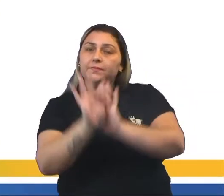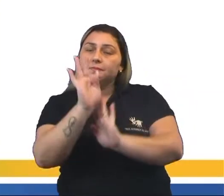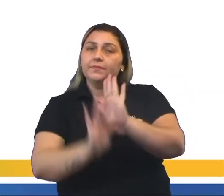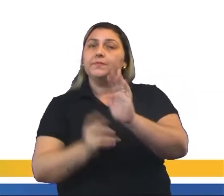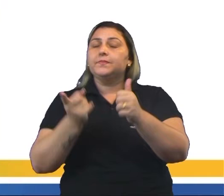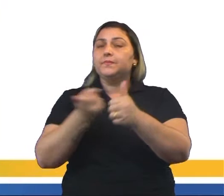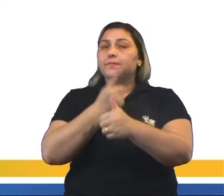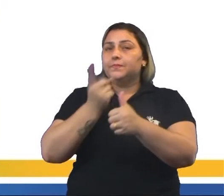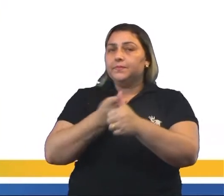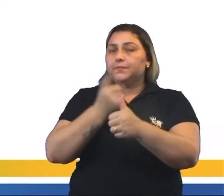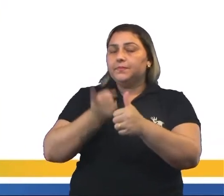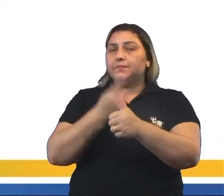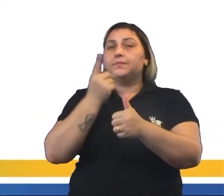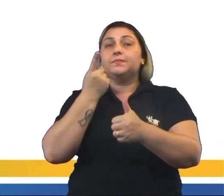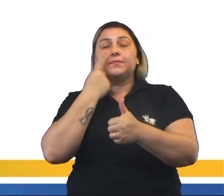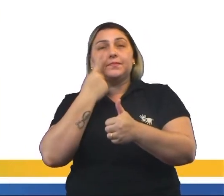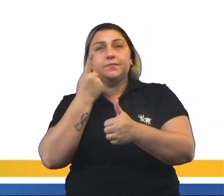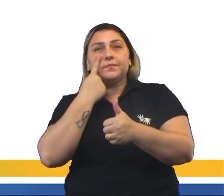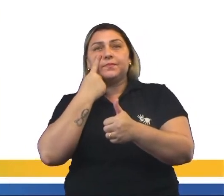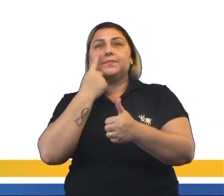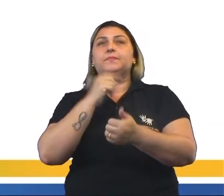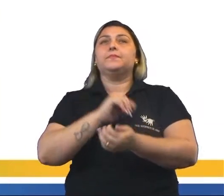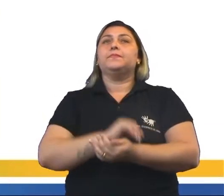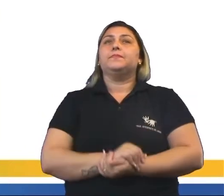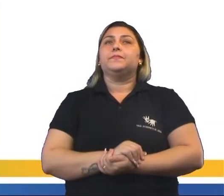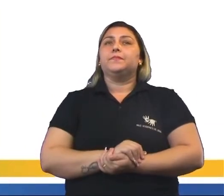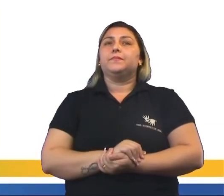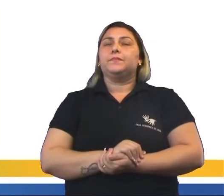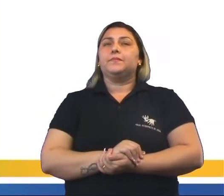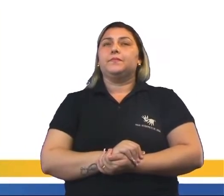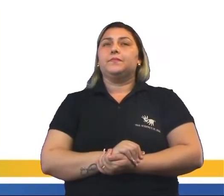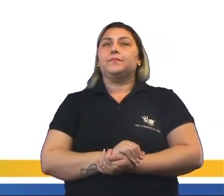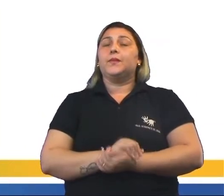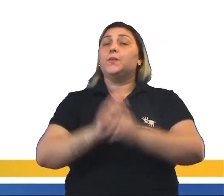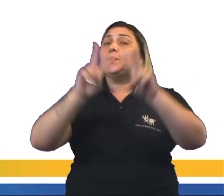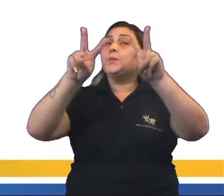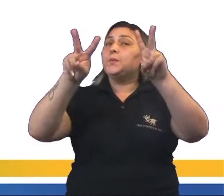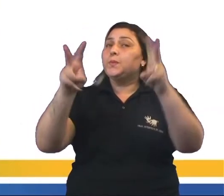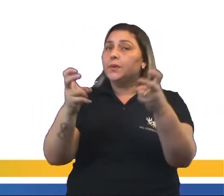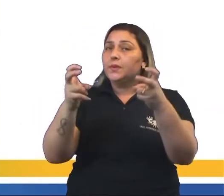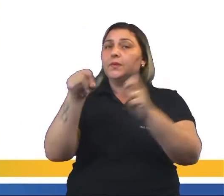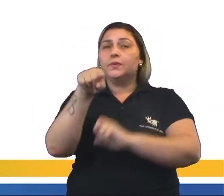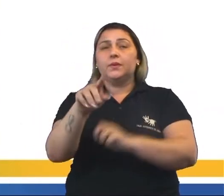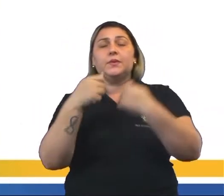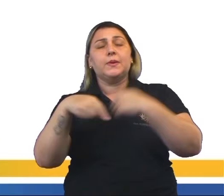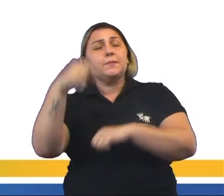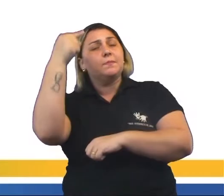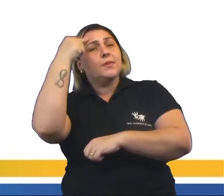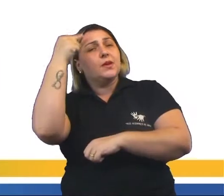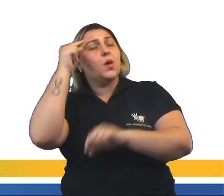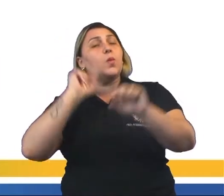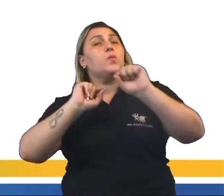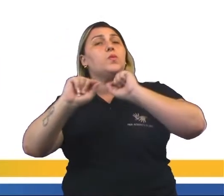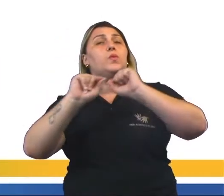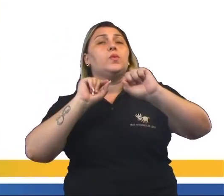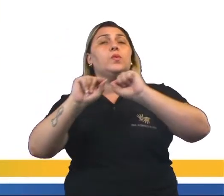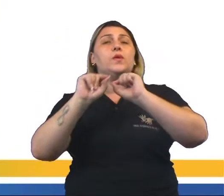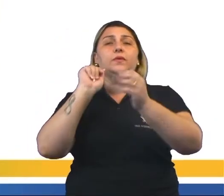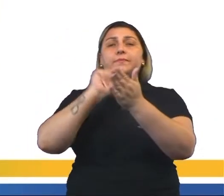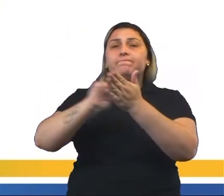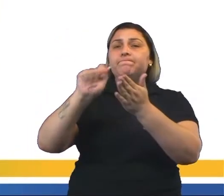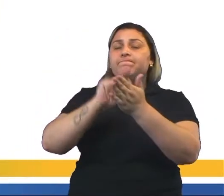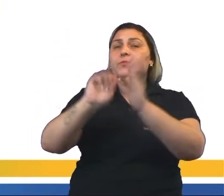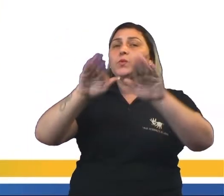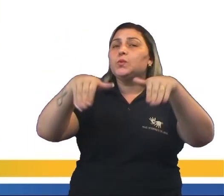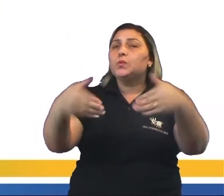A primeira coisa, gente, olhem só aí, no primeiro balão, é o tema. Você precisa pensar o que você vai escrever,